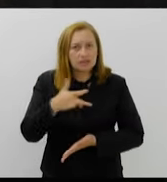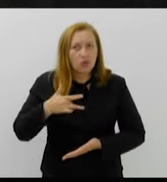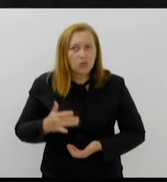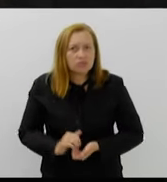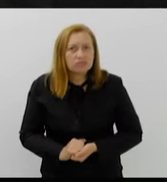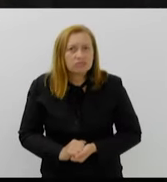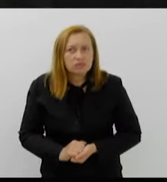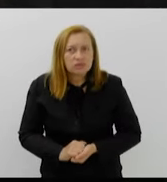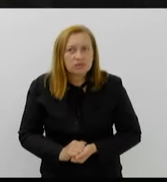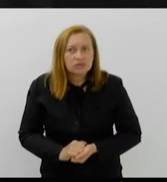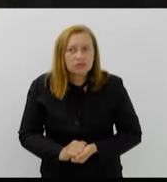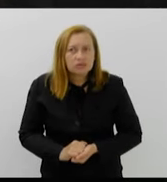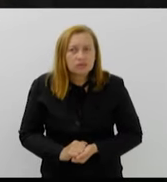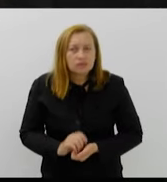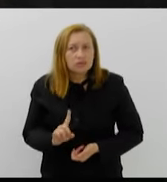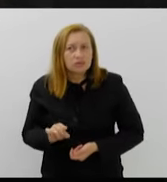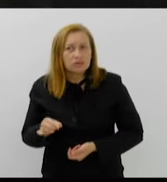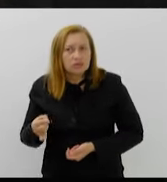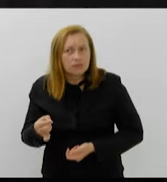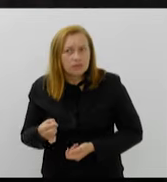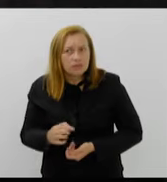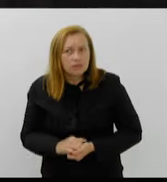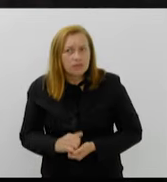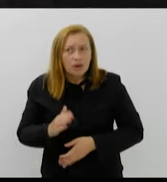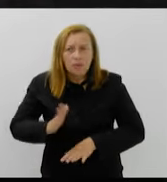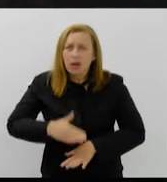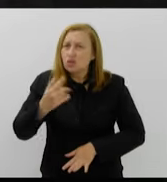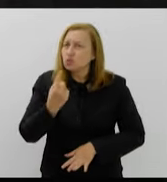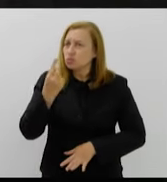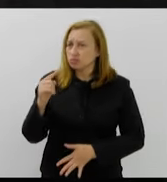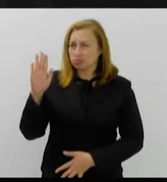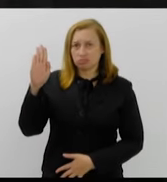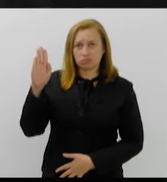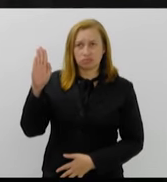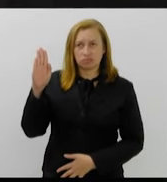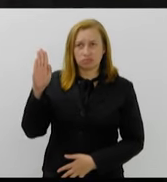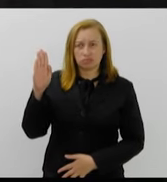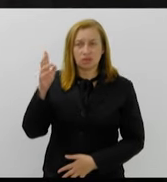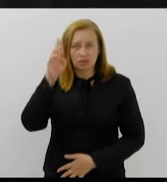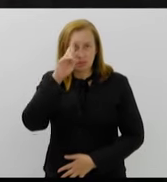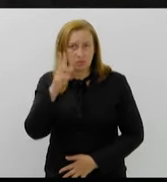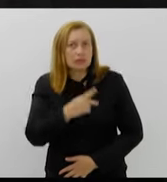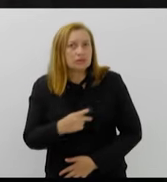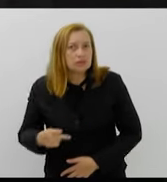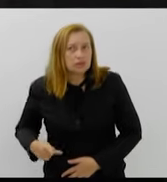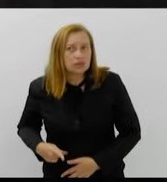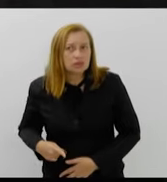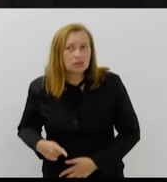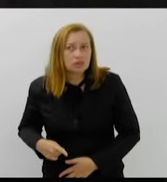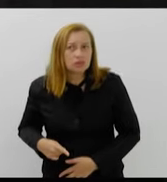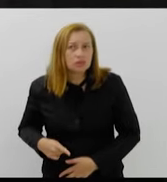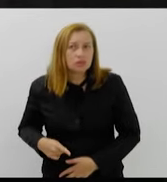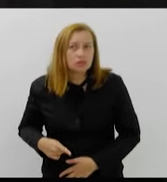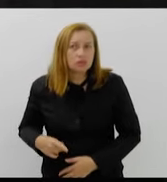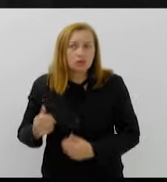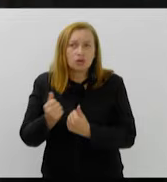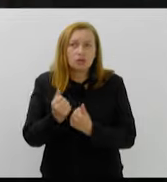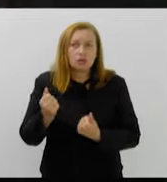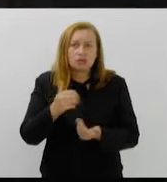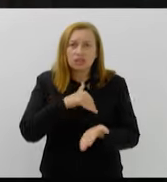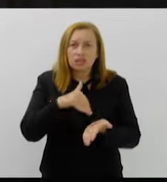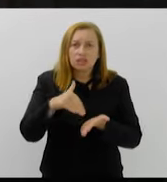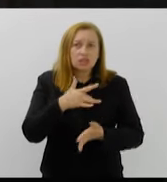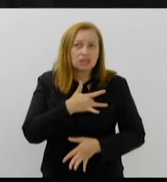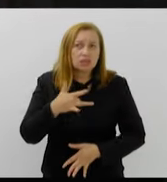e consequentemente mais um candidato Presidente o ex subsecretário de